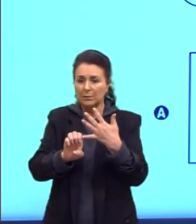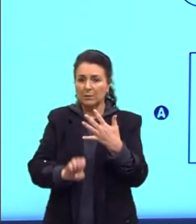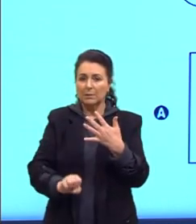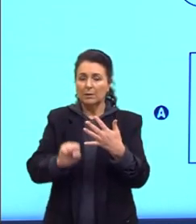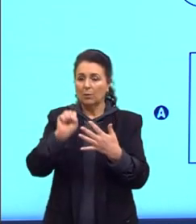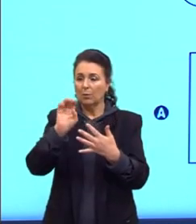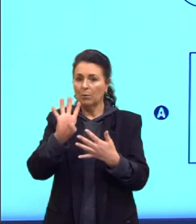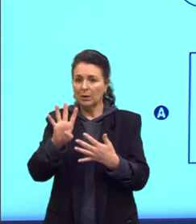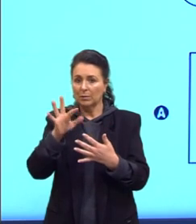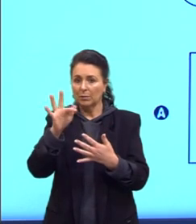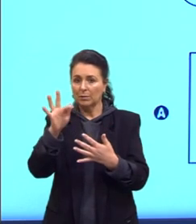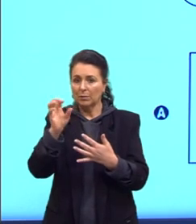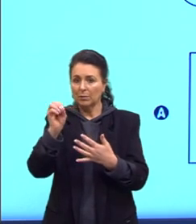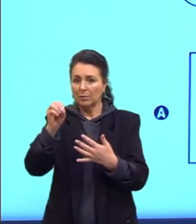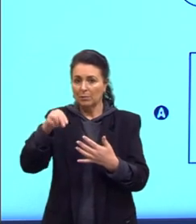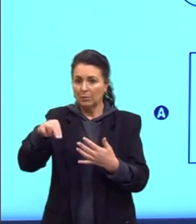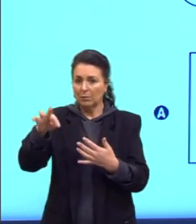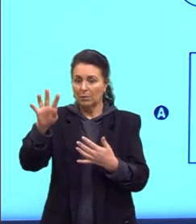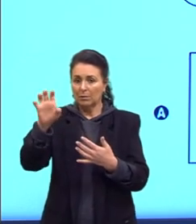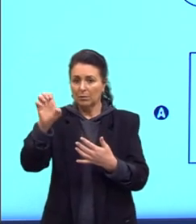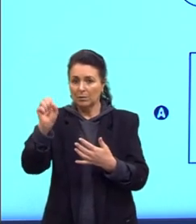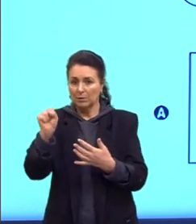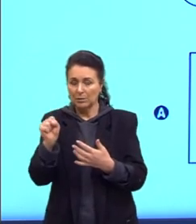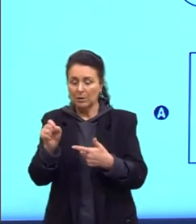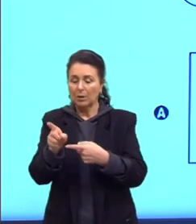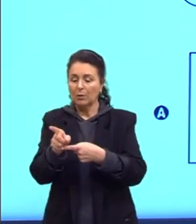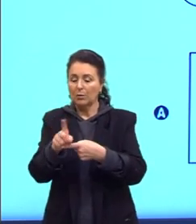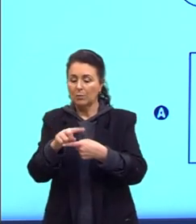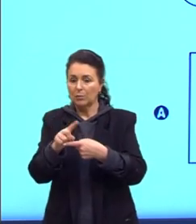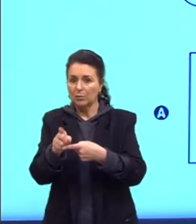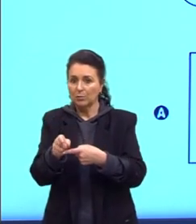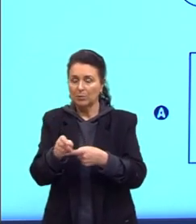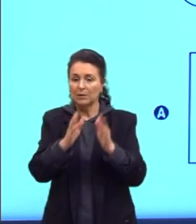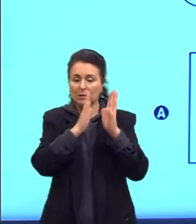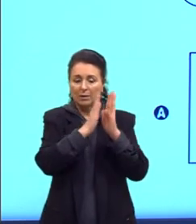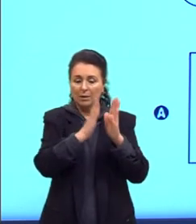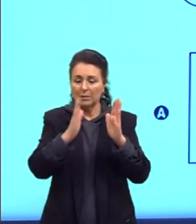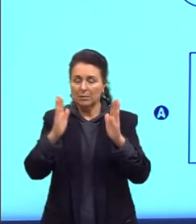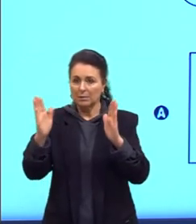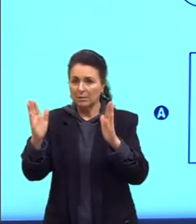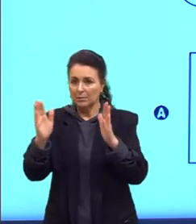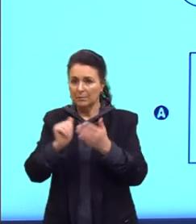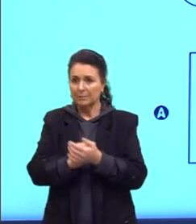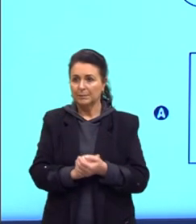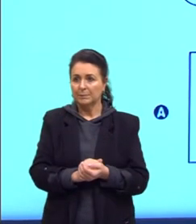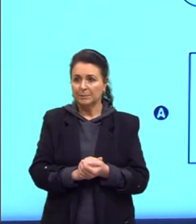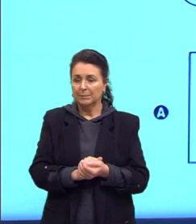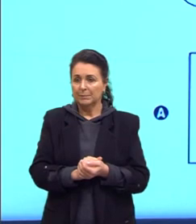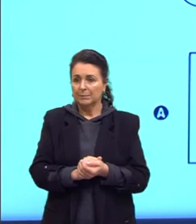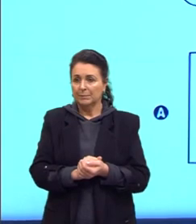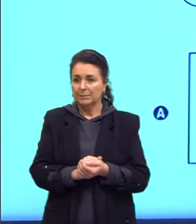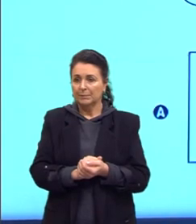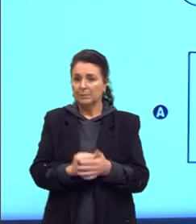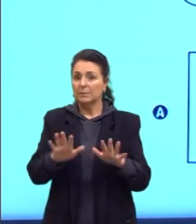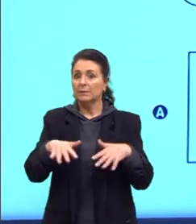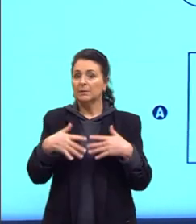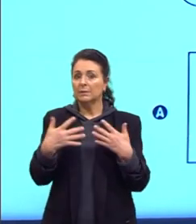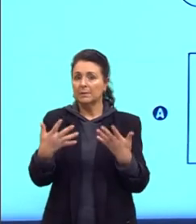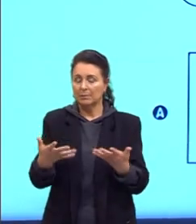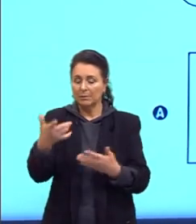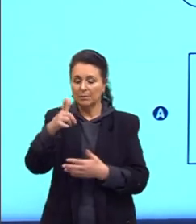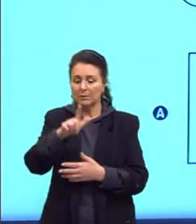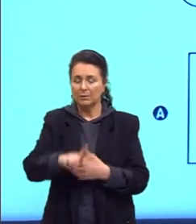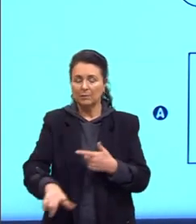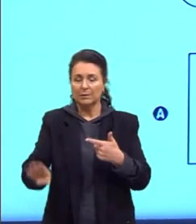tinha quatro fontes e o voltímetro ainda tá em série então não essa aqui é bom gente ficou né